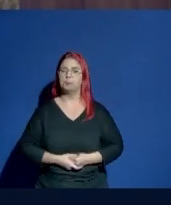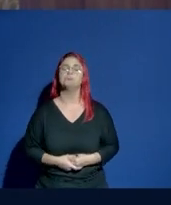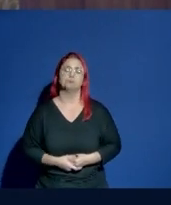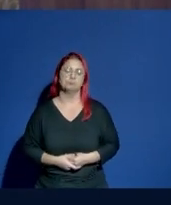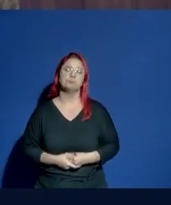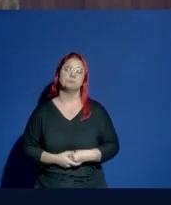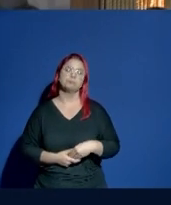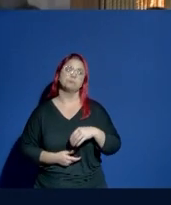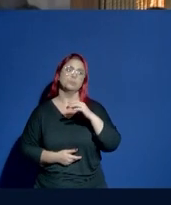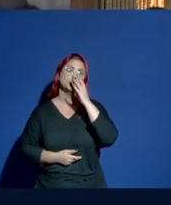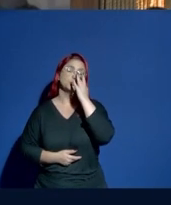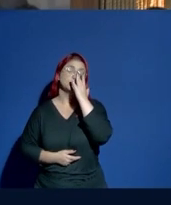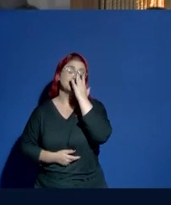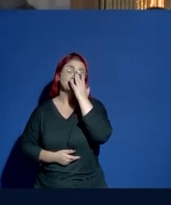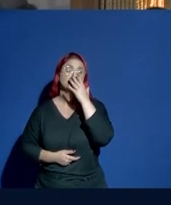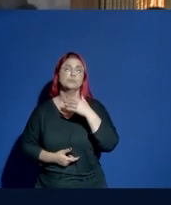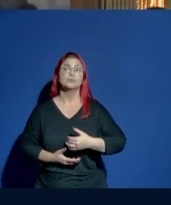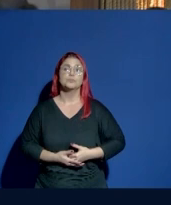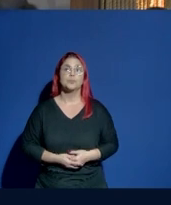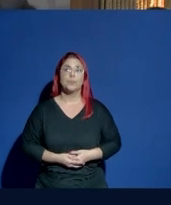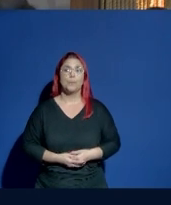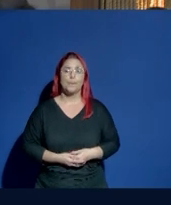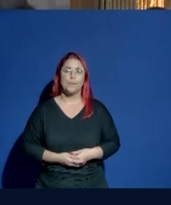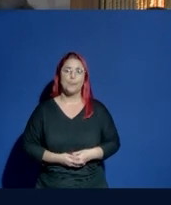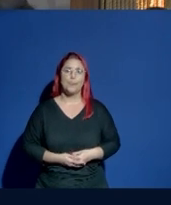Olha, eu vejo que